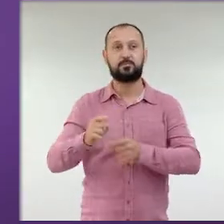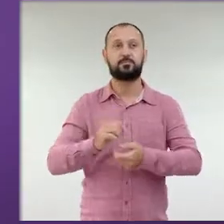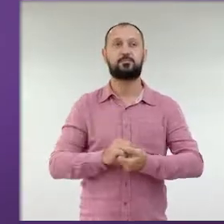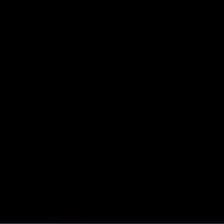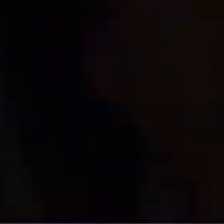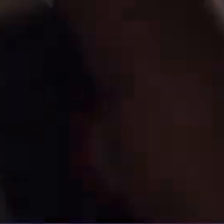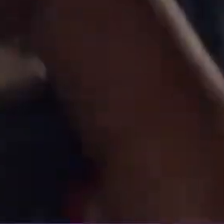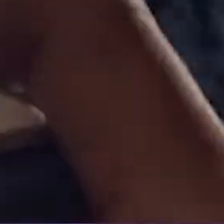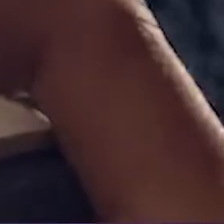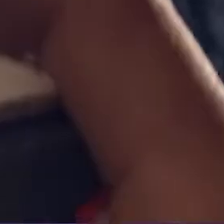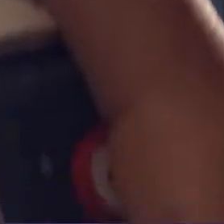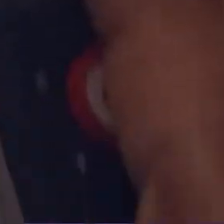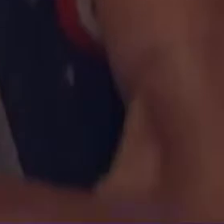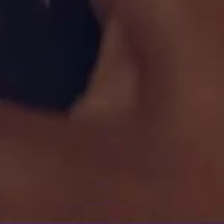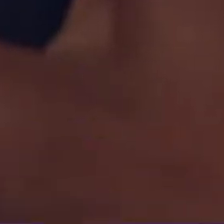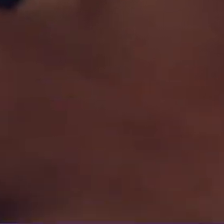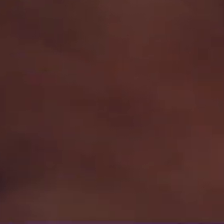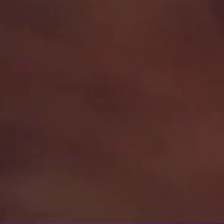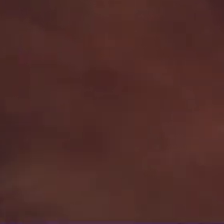acompanhar.